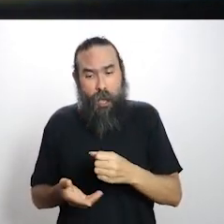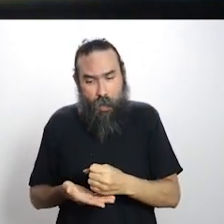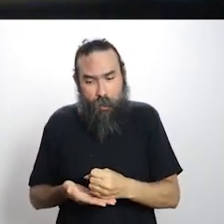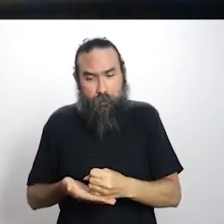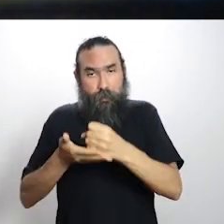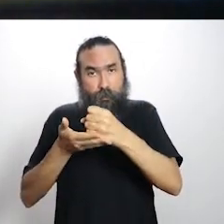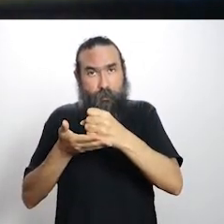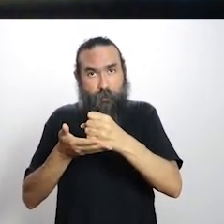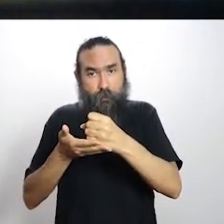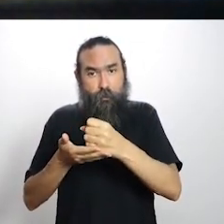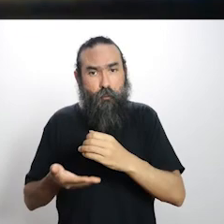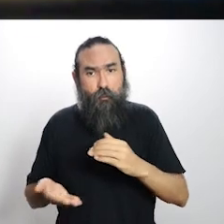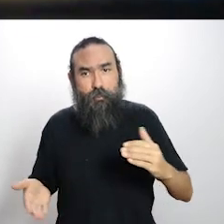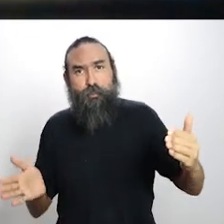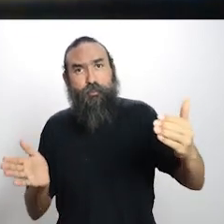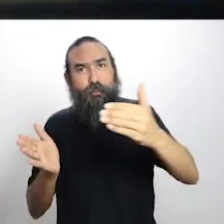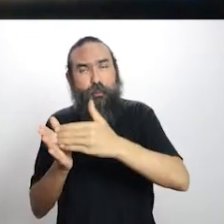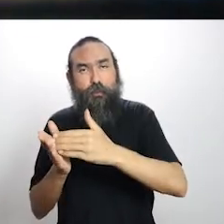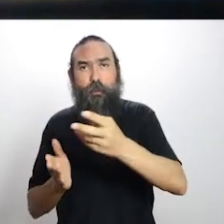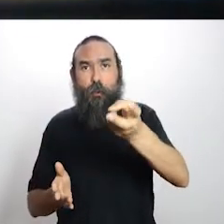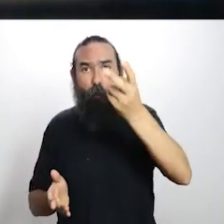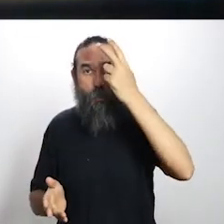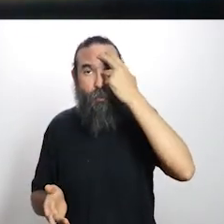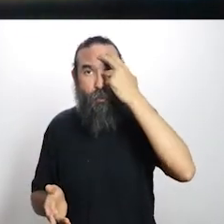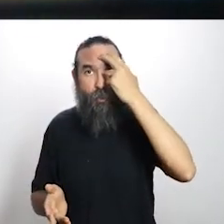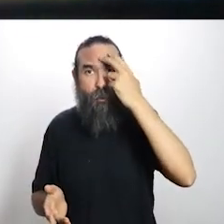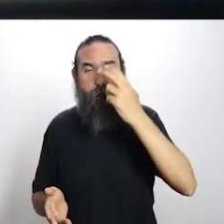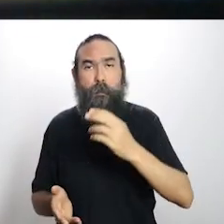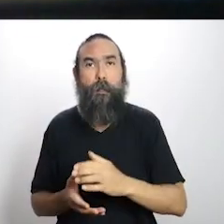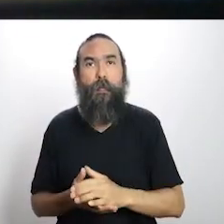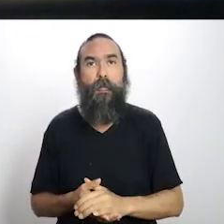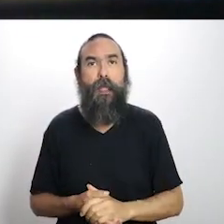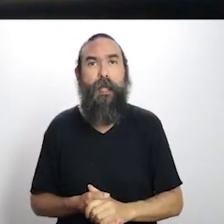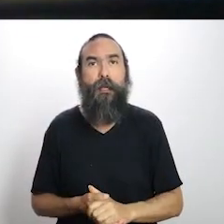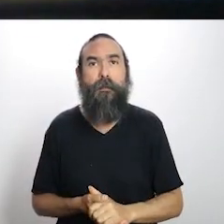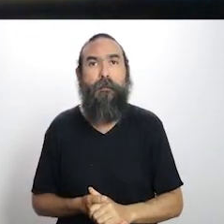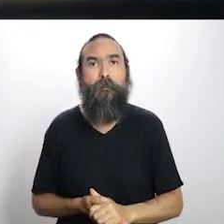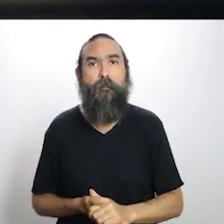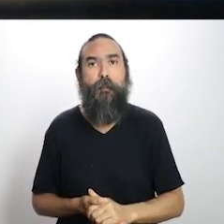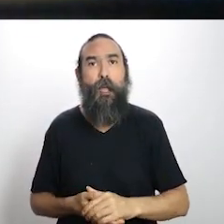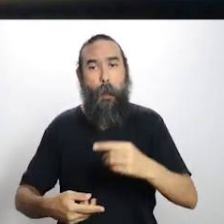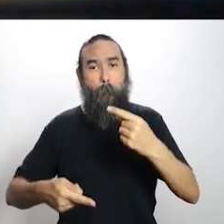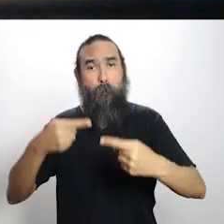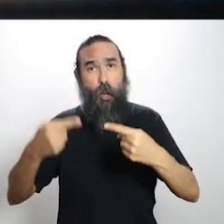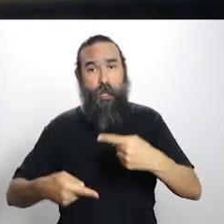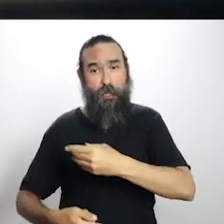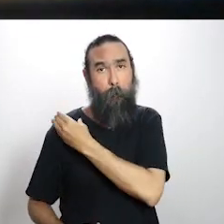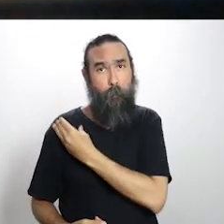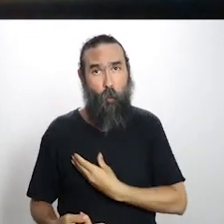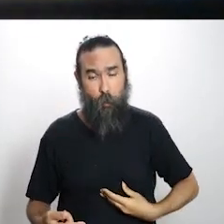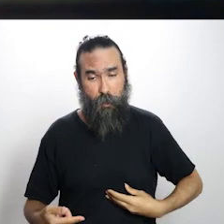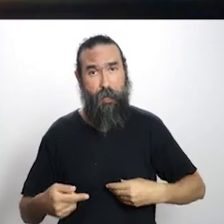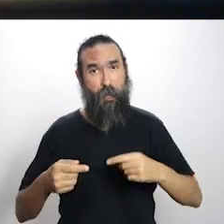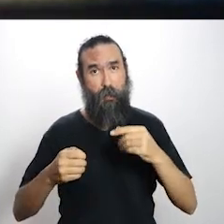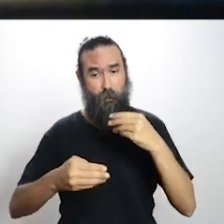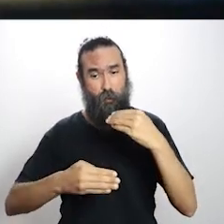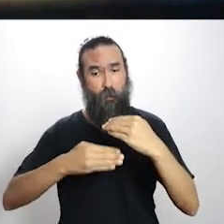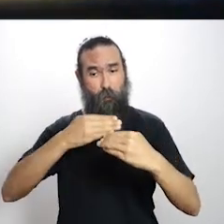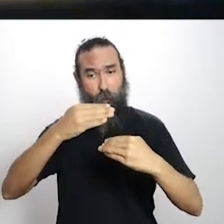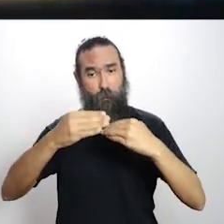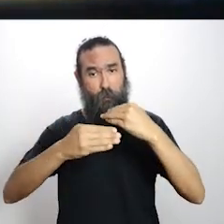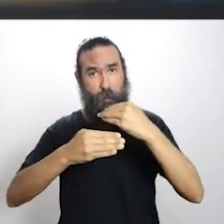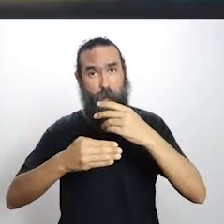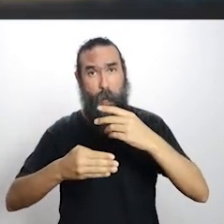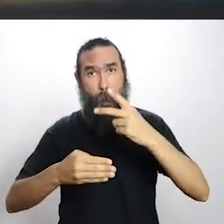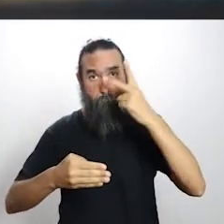ao setor cultural? Primeiro, ela é uma lei que foi fundamentada em absoluto dentro das políticas públicas desenvolvido para a cultura. É uma lei